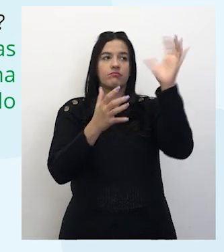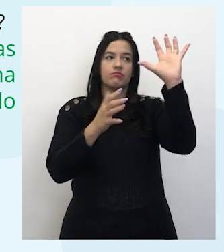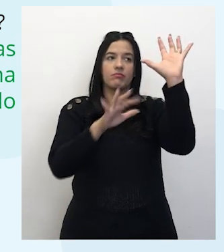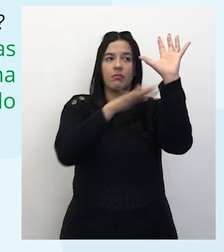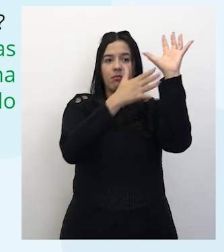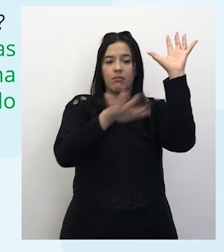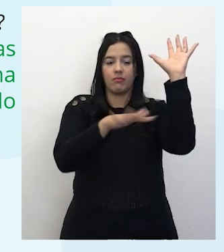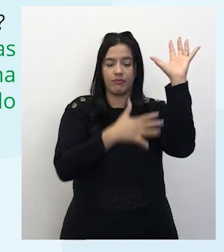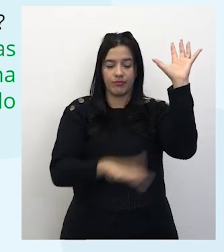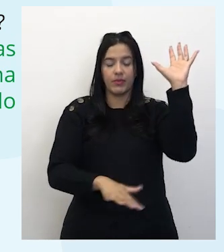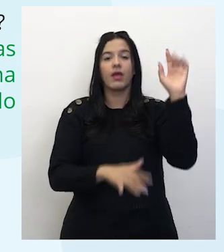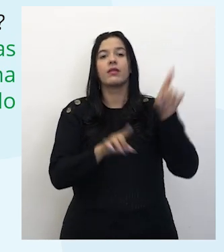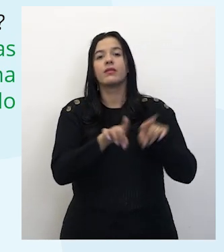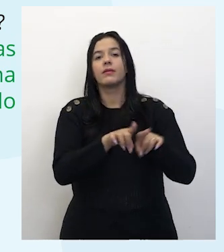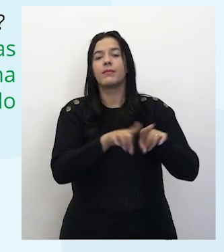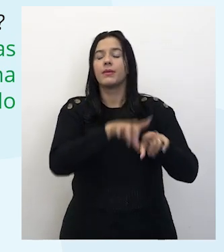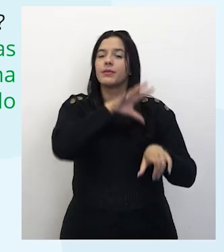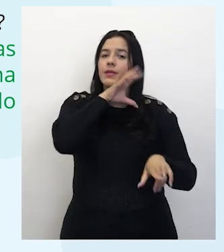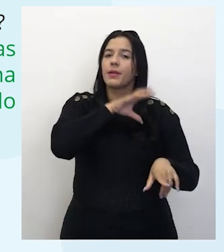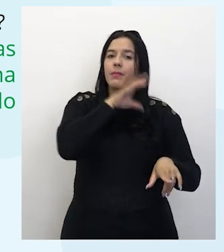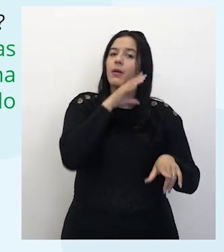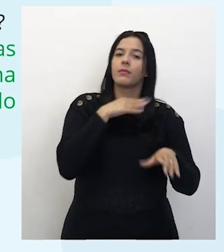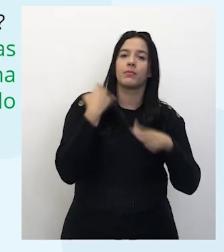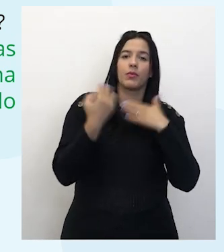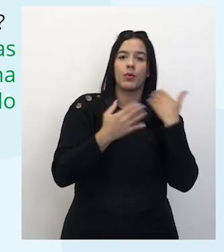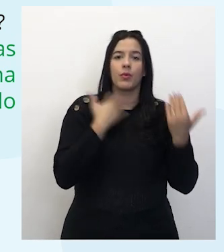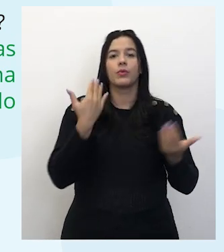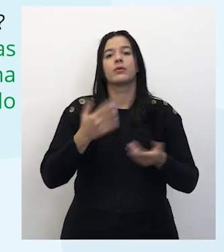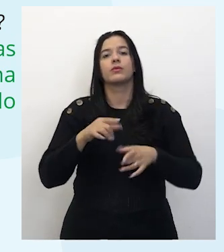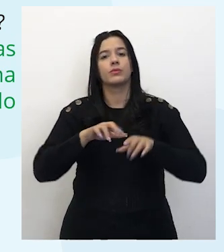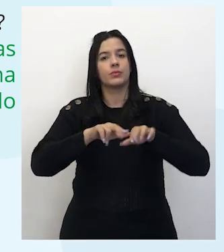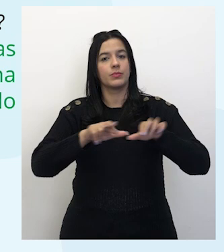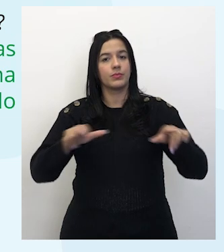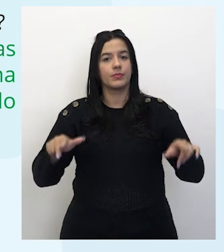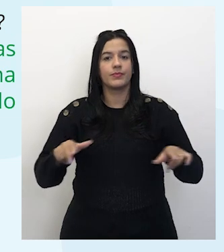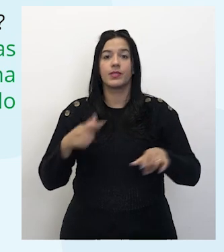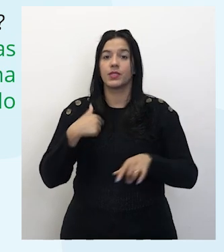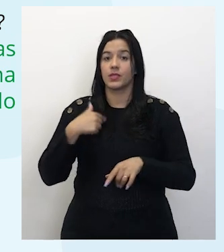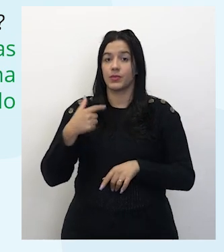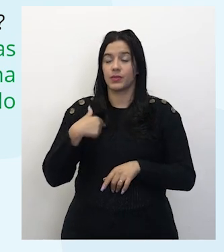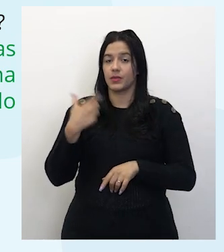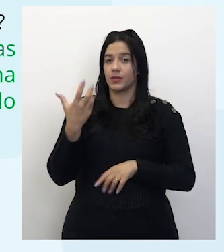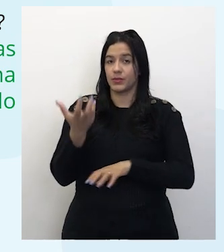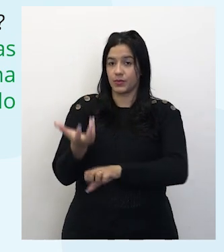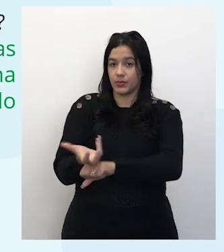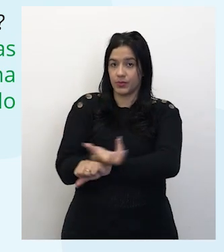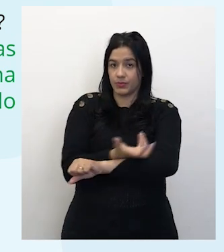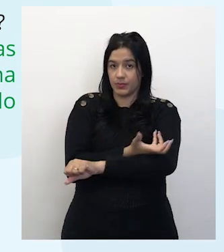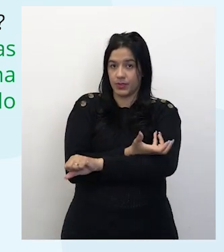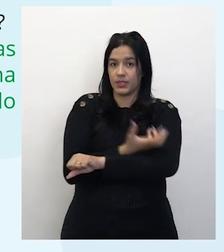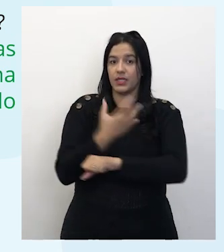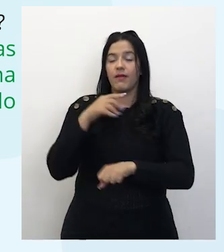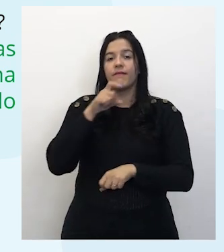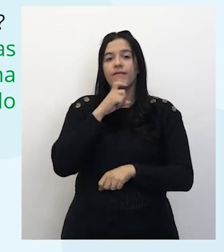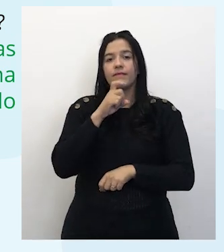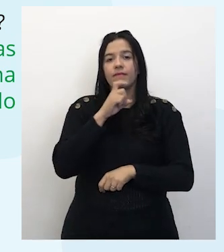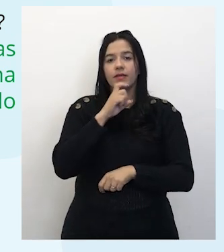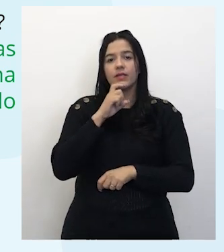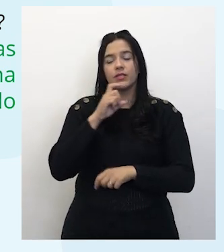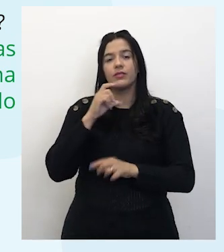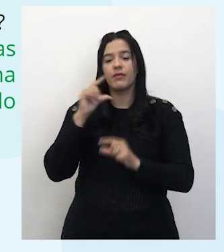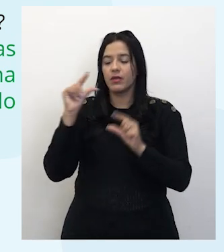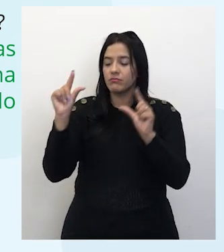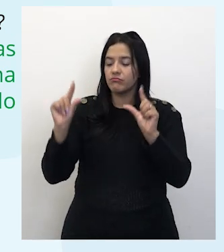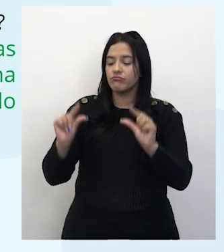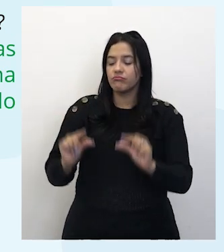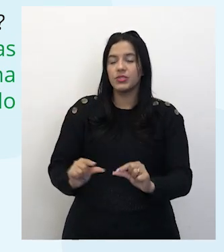vento varra a terra. Há uma oposição entre o verde da mata que vai diminuindo conforme a seca se